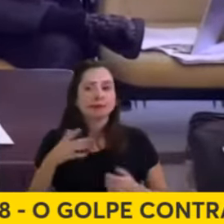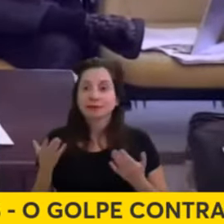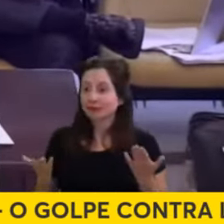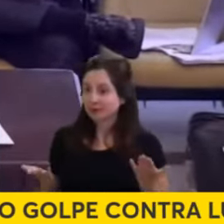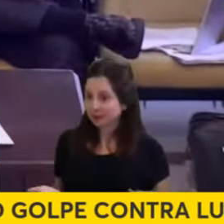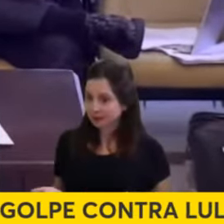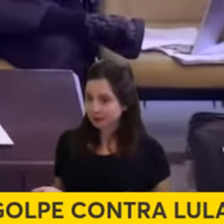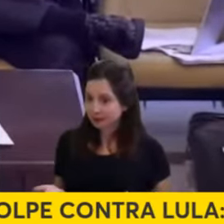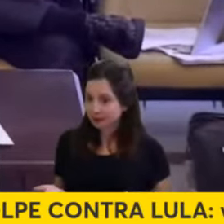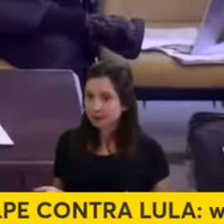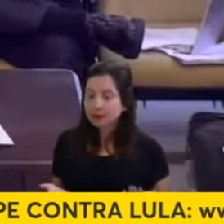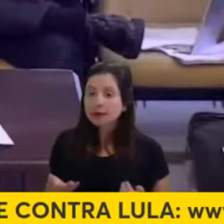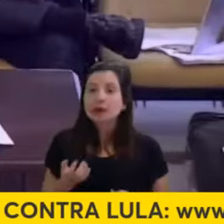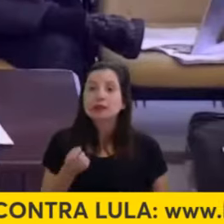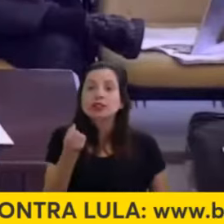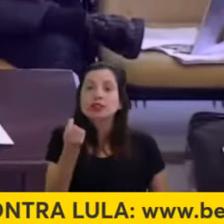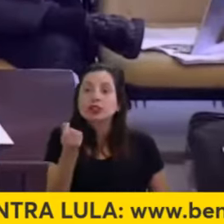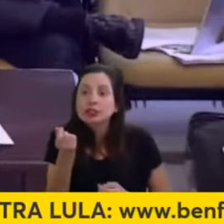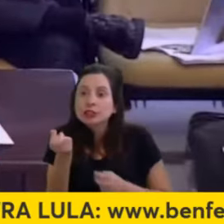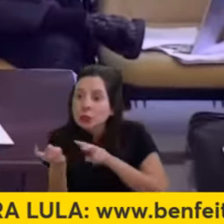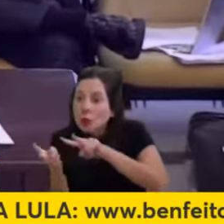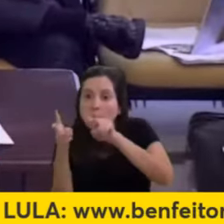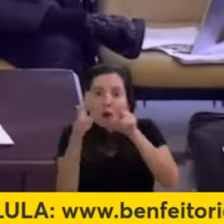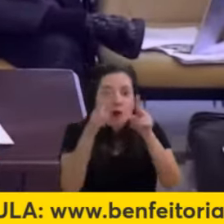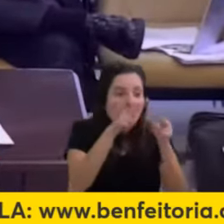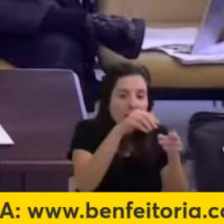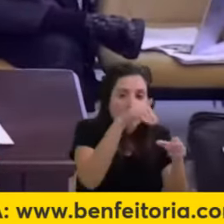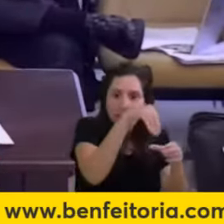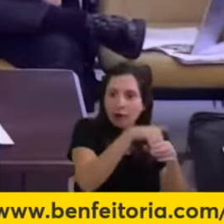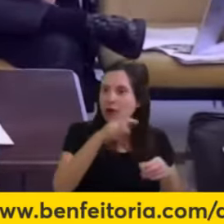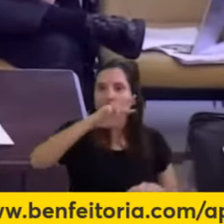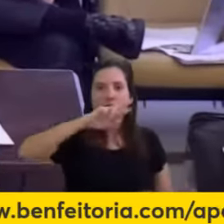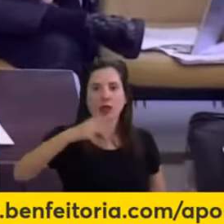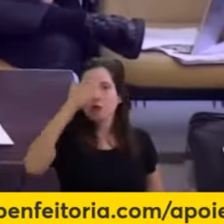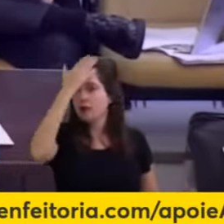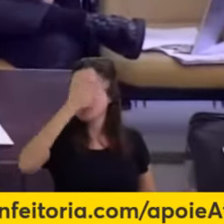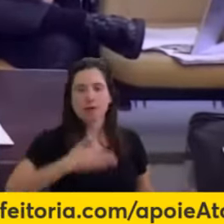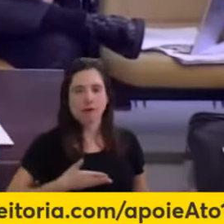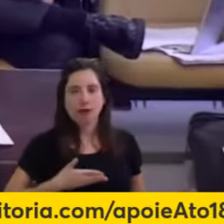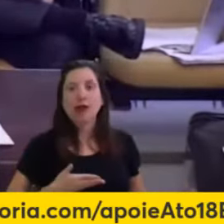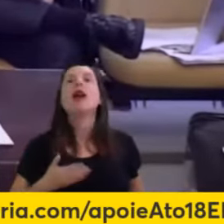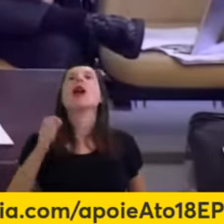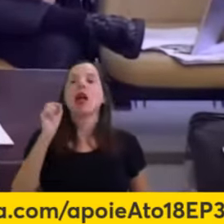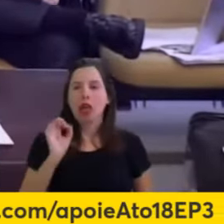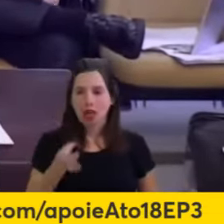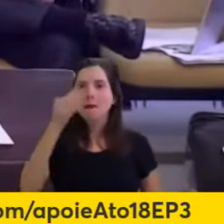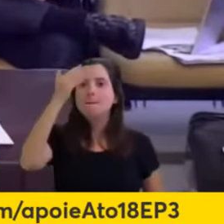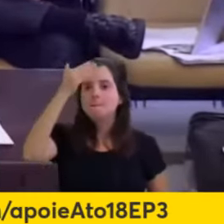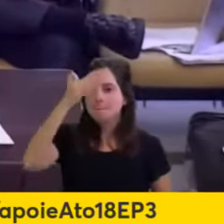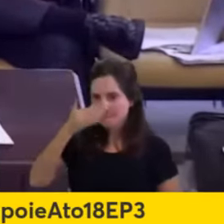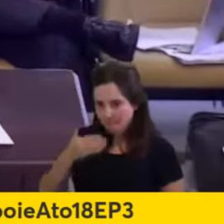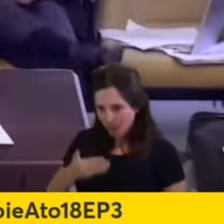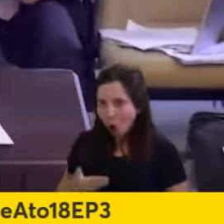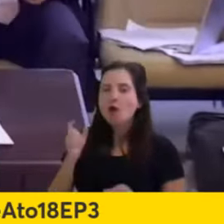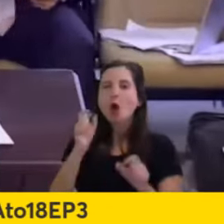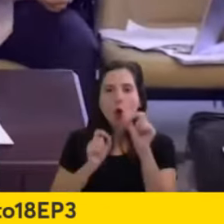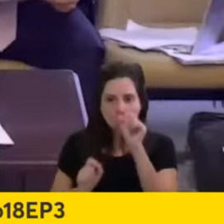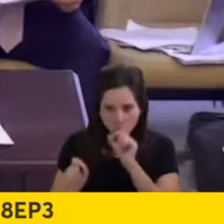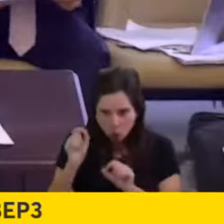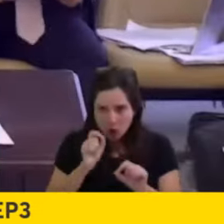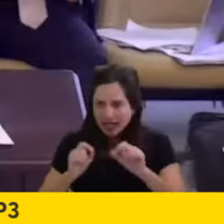conversão de dinheiro em voto não é prova é prova impossível e é ainda por cima totalmente